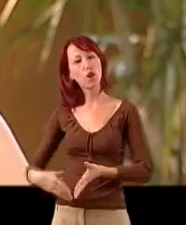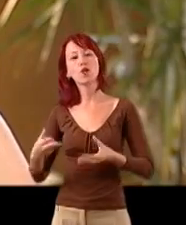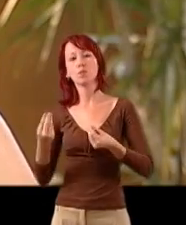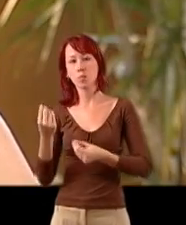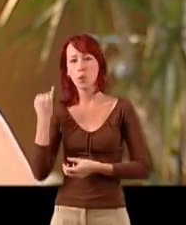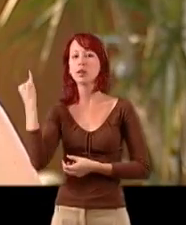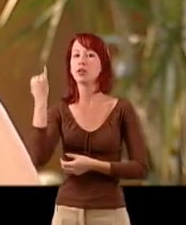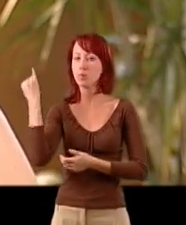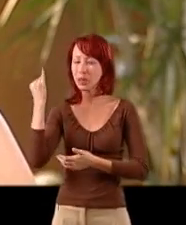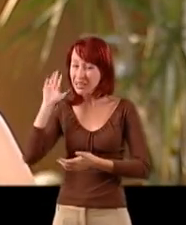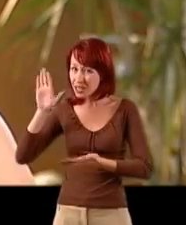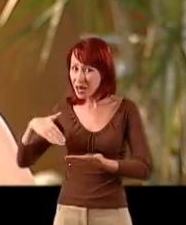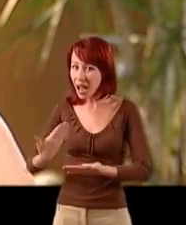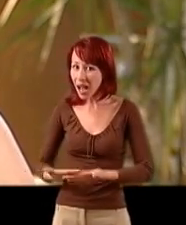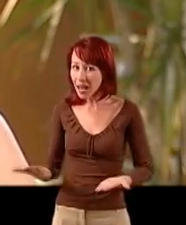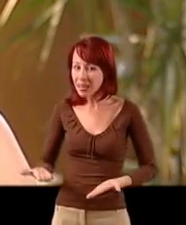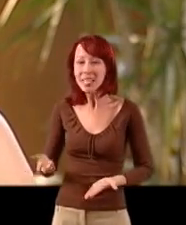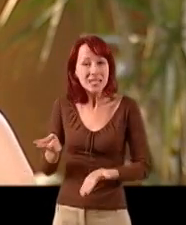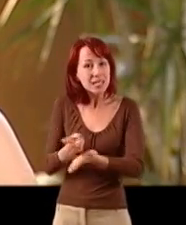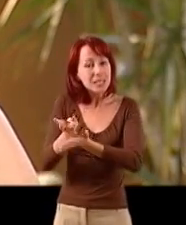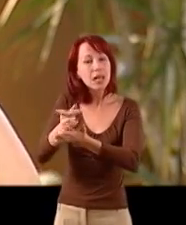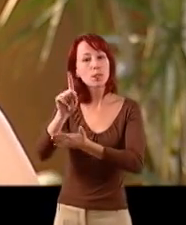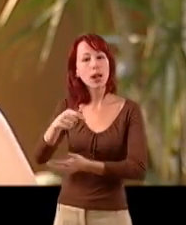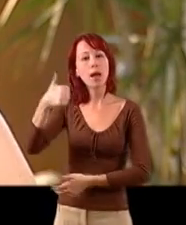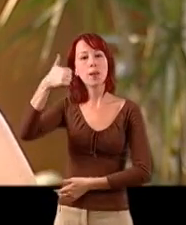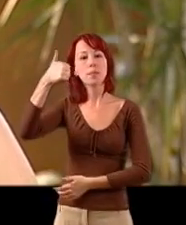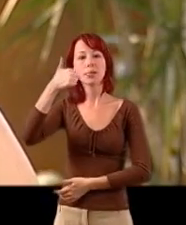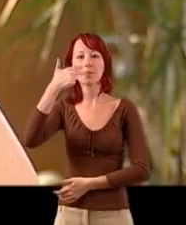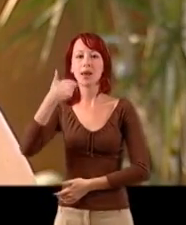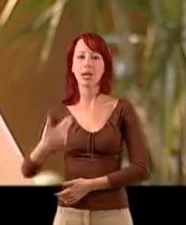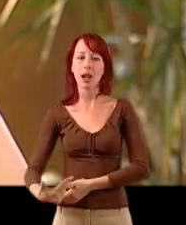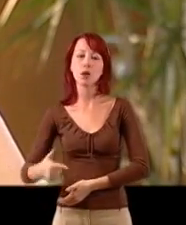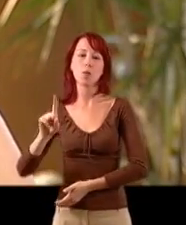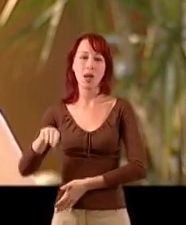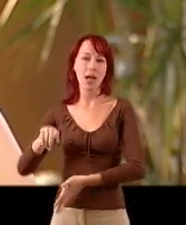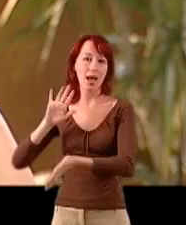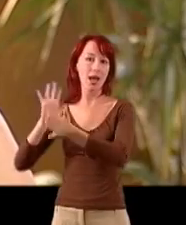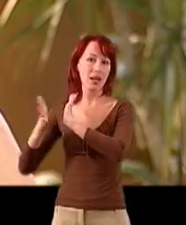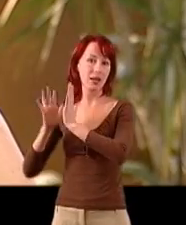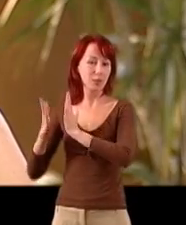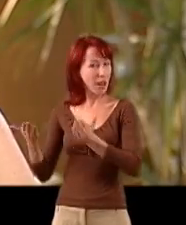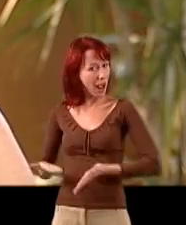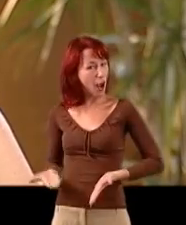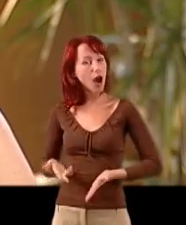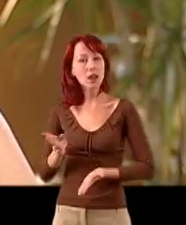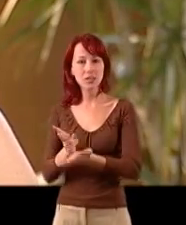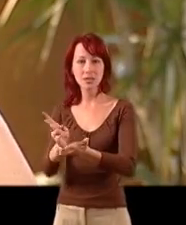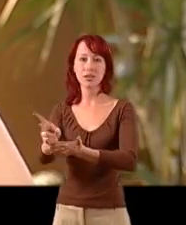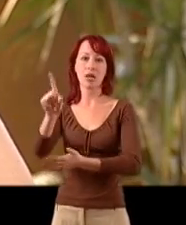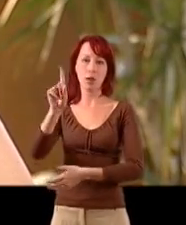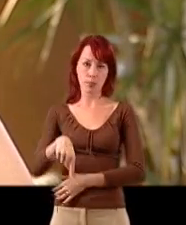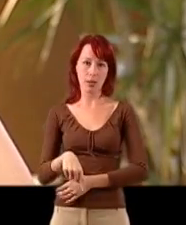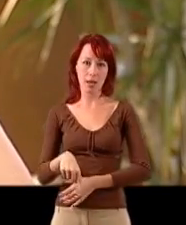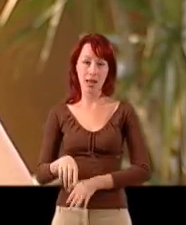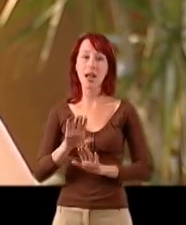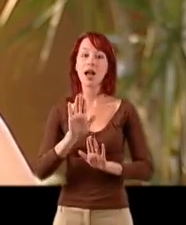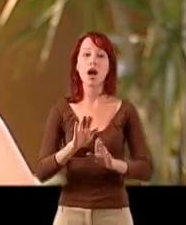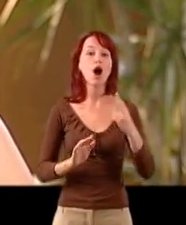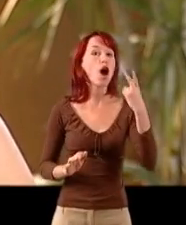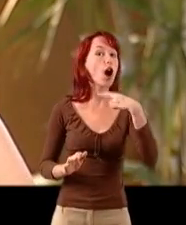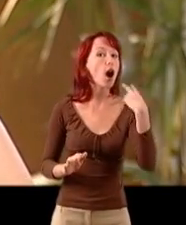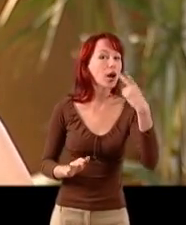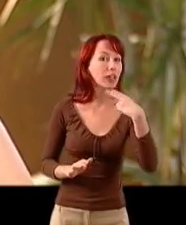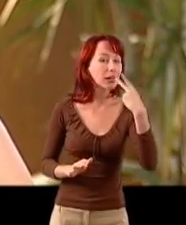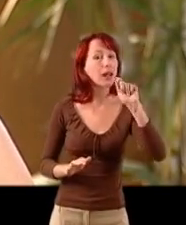muito importante. Vai ser a primeira língua dele. Está sendo a primeira língua e vai continuar sendo a primeira língua. A oralidade vai entrar